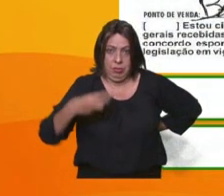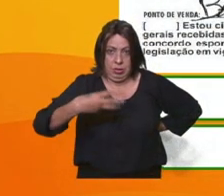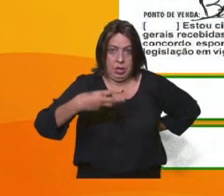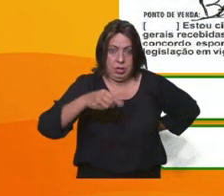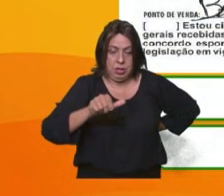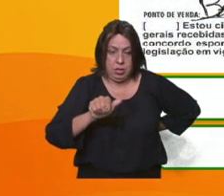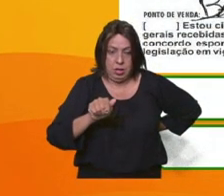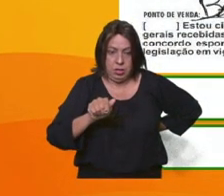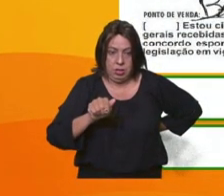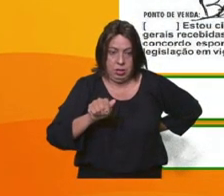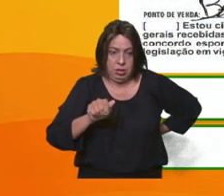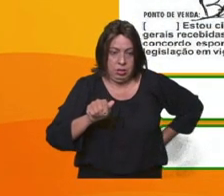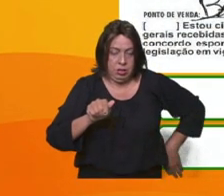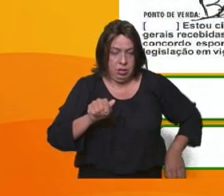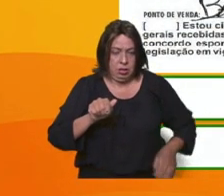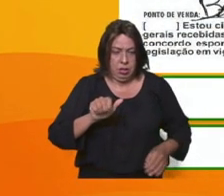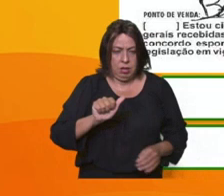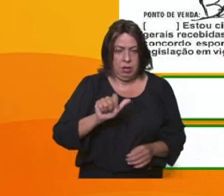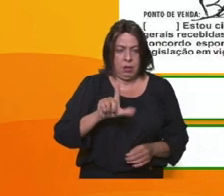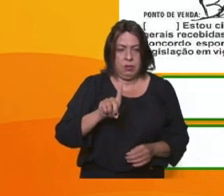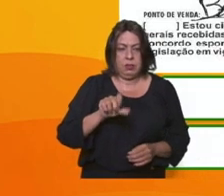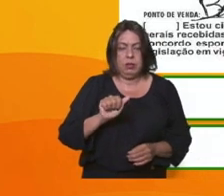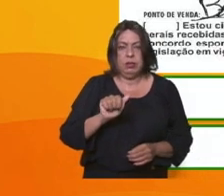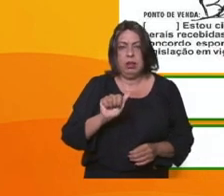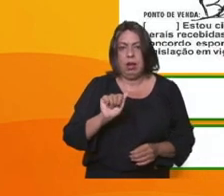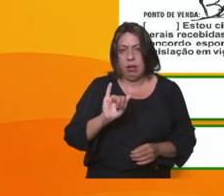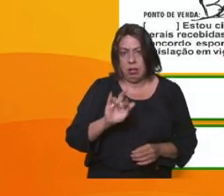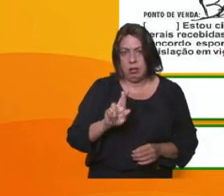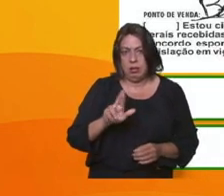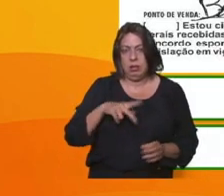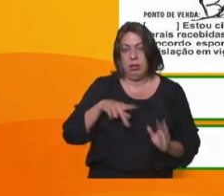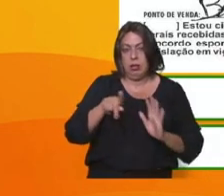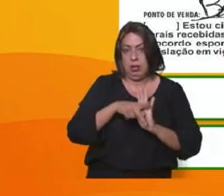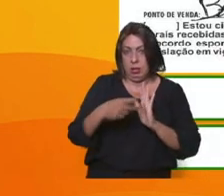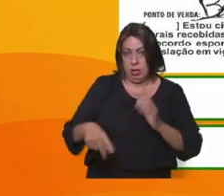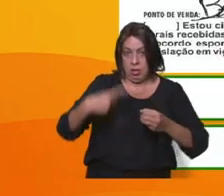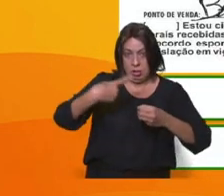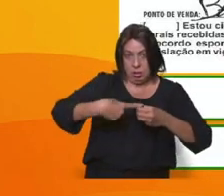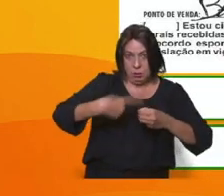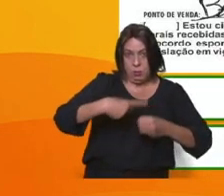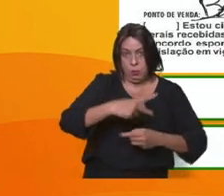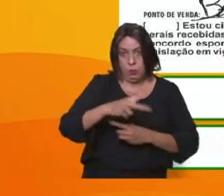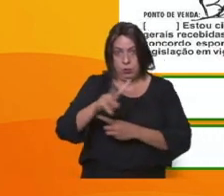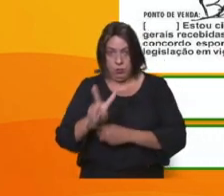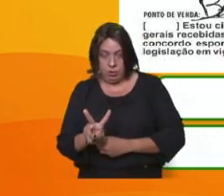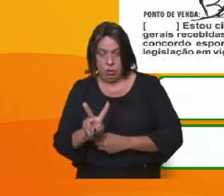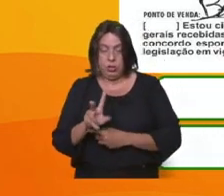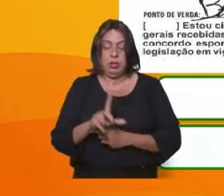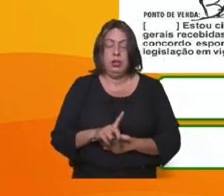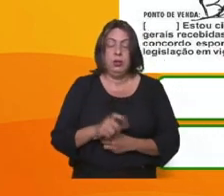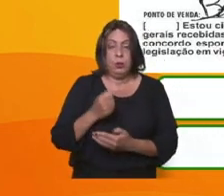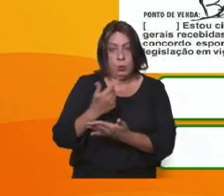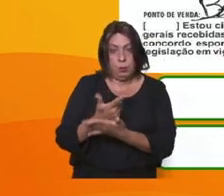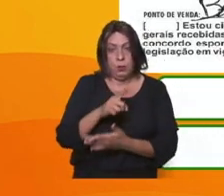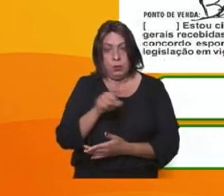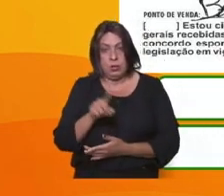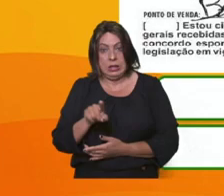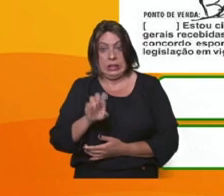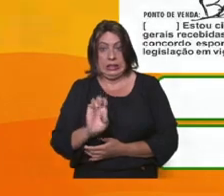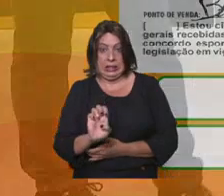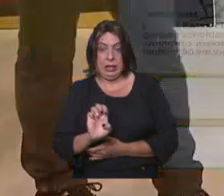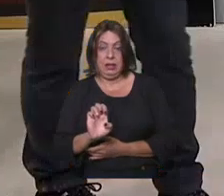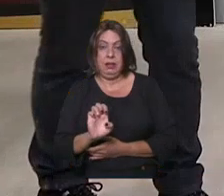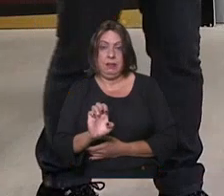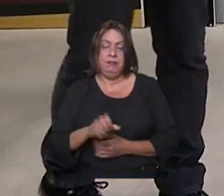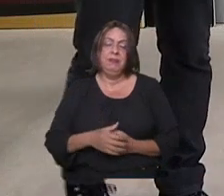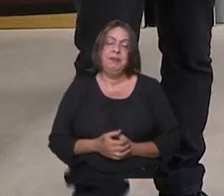053798. Alô, Aldair de Jesus Mateus, morador de Poço Verde, adquiriu lá na barraca do Zé de Valdete, lá da Regional